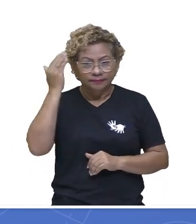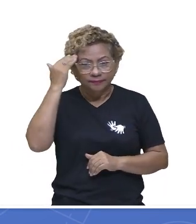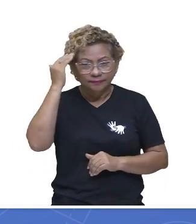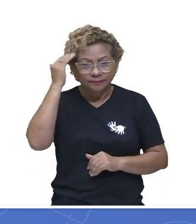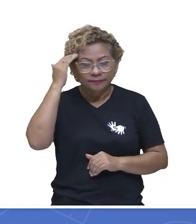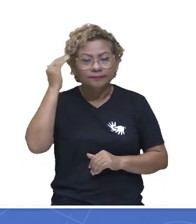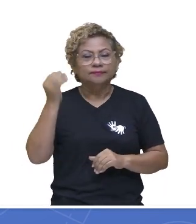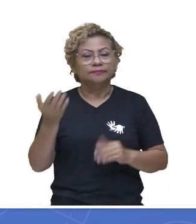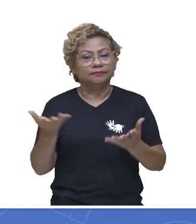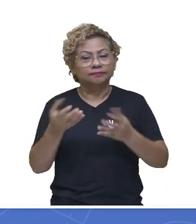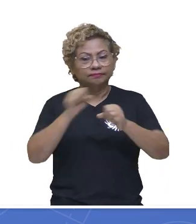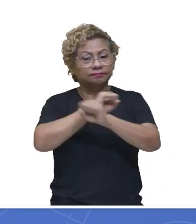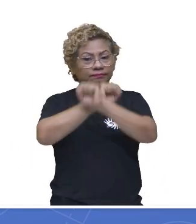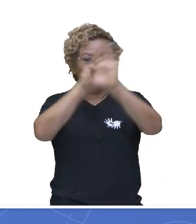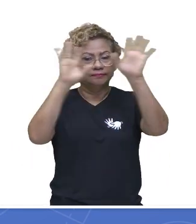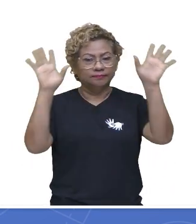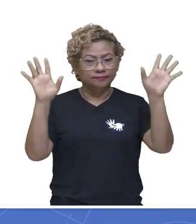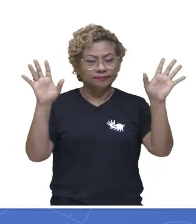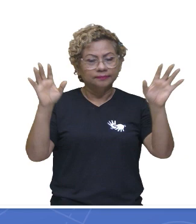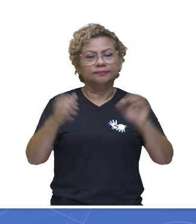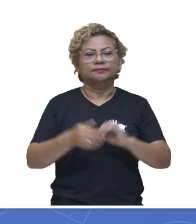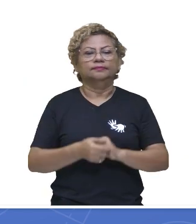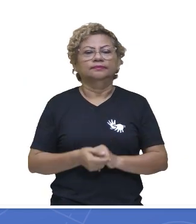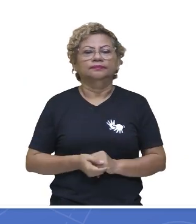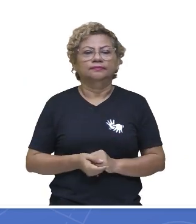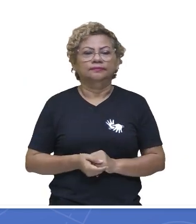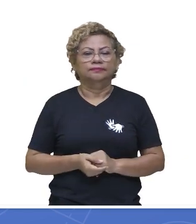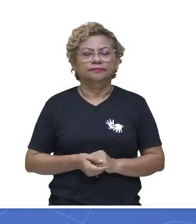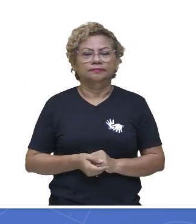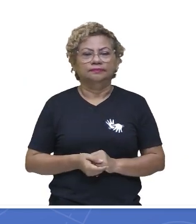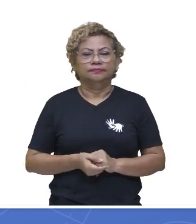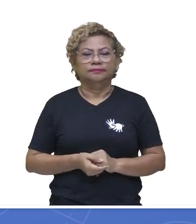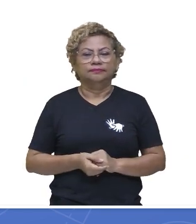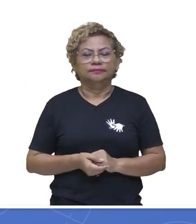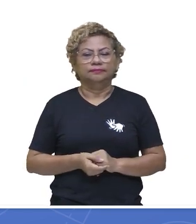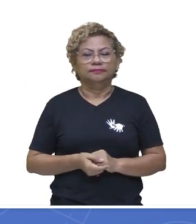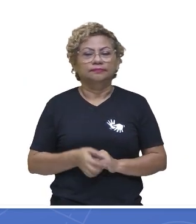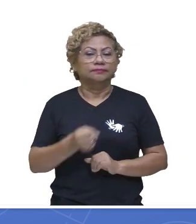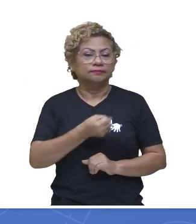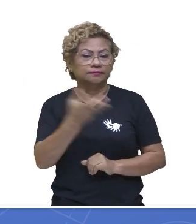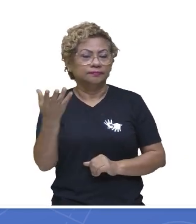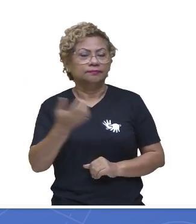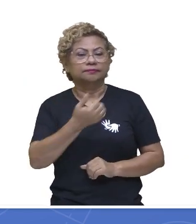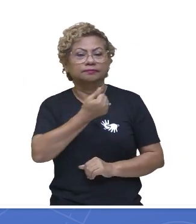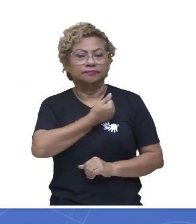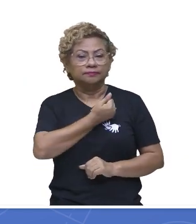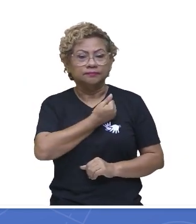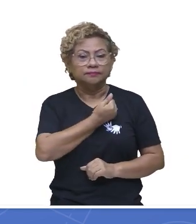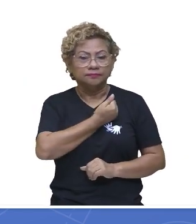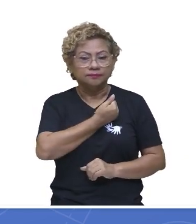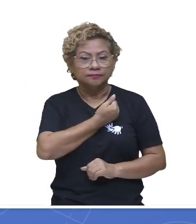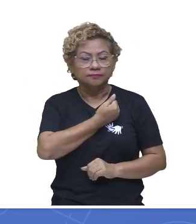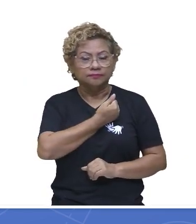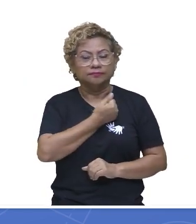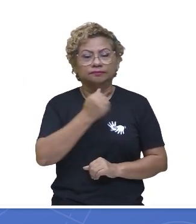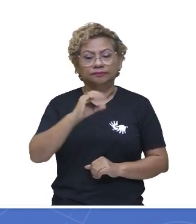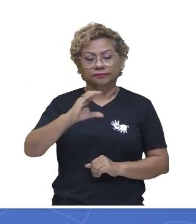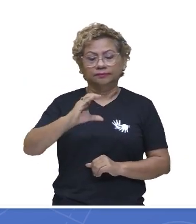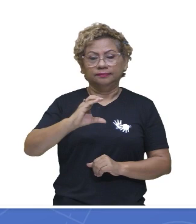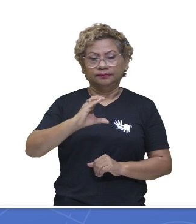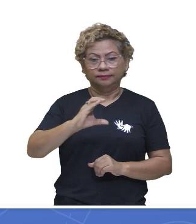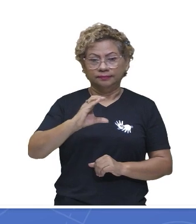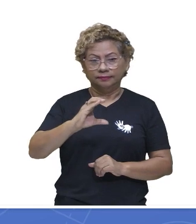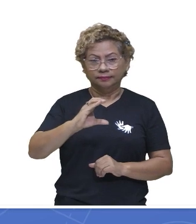pela frente. Podemos concluir também que o número de elementos da matriz produto, né, ou seja, da matriz que vai resultar,